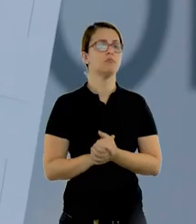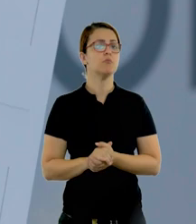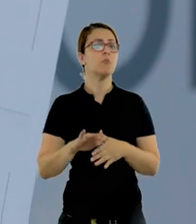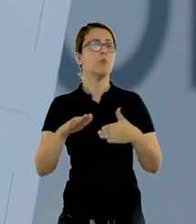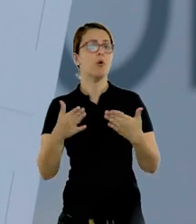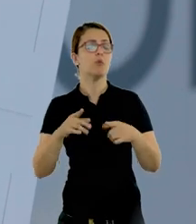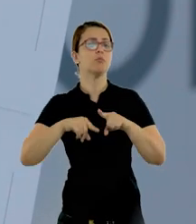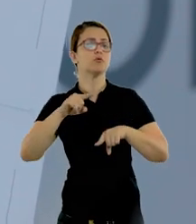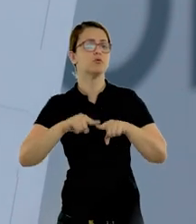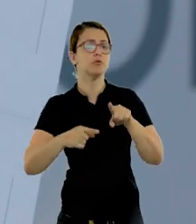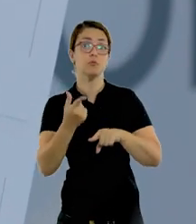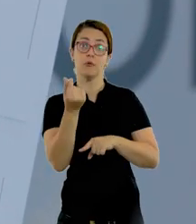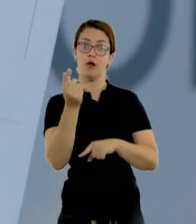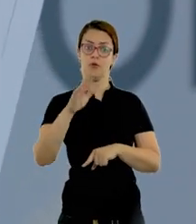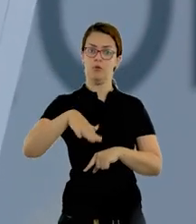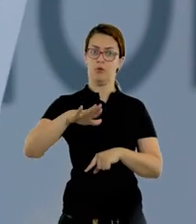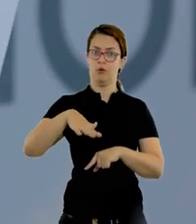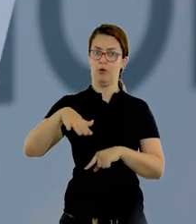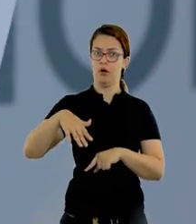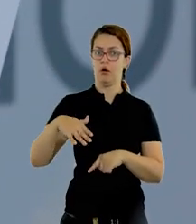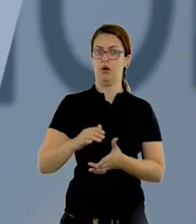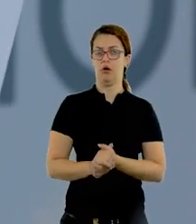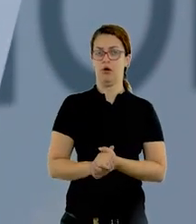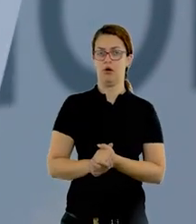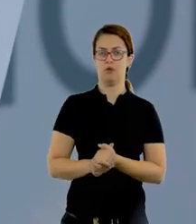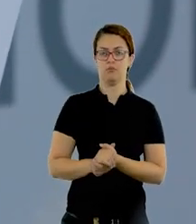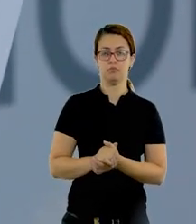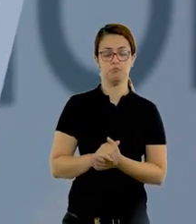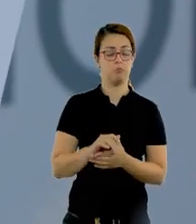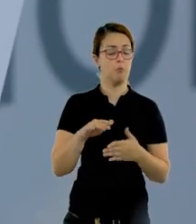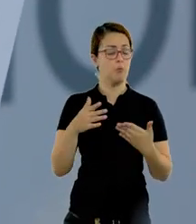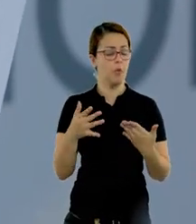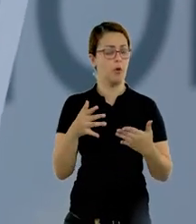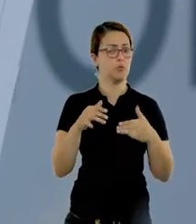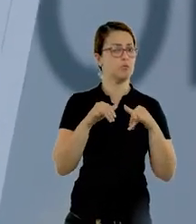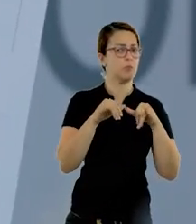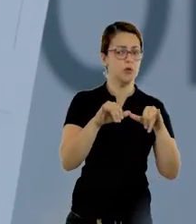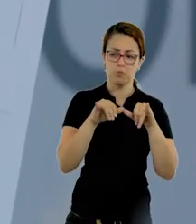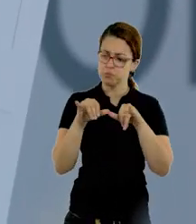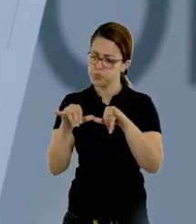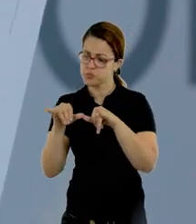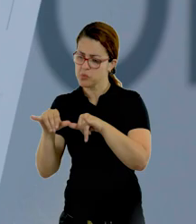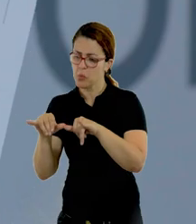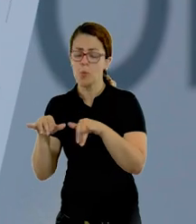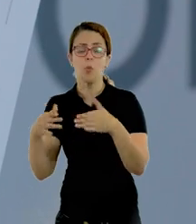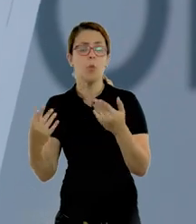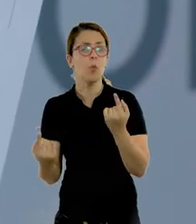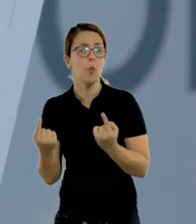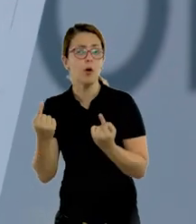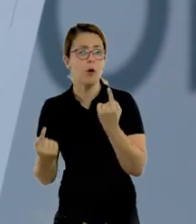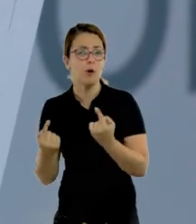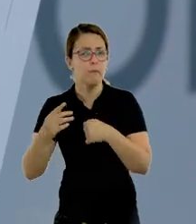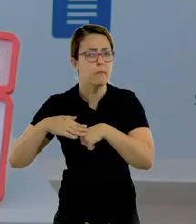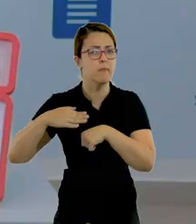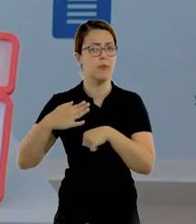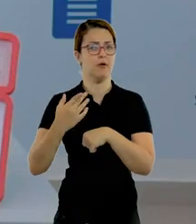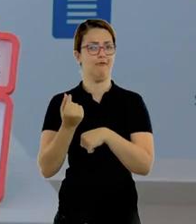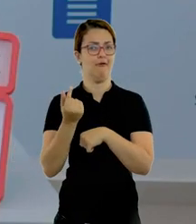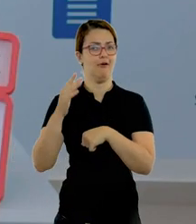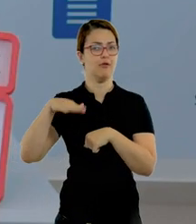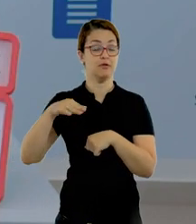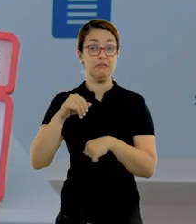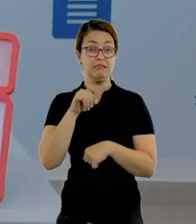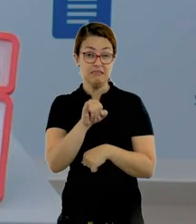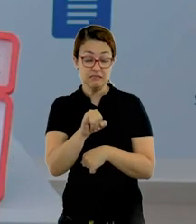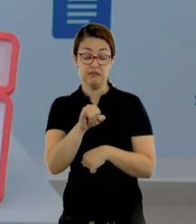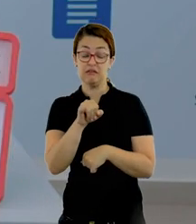e o mais barato? Qual é? Qual desses produtos aqui tem o supermercado que está mais barato? 3, se você fosse